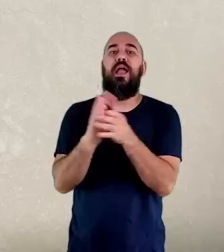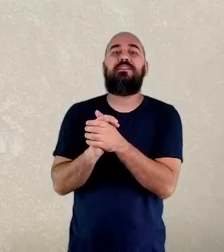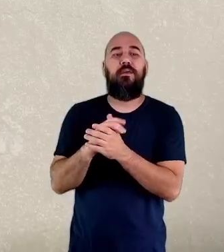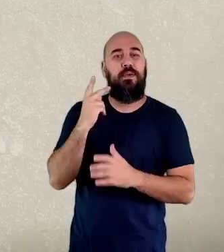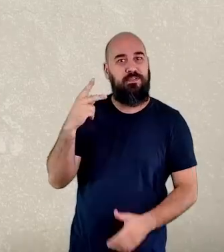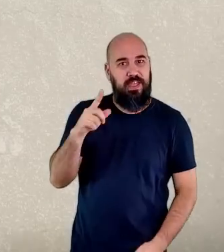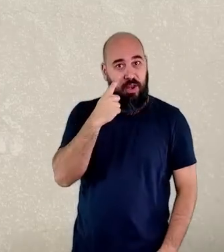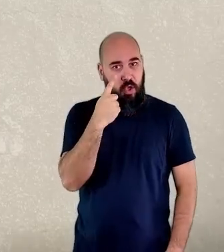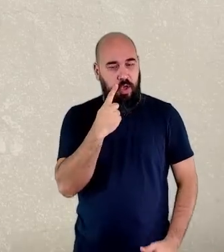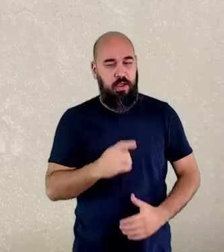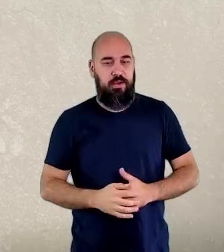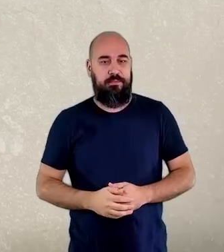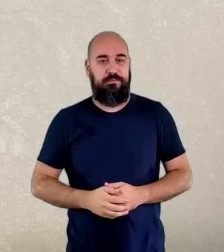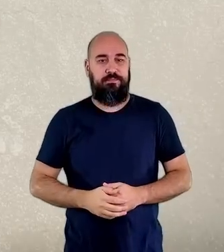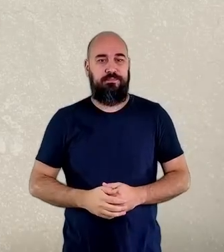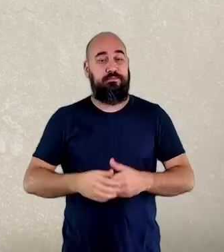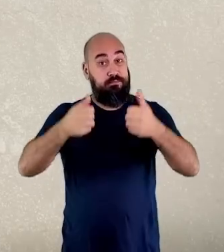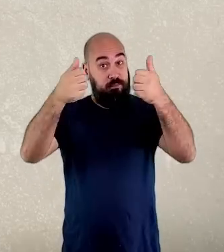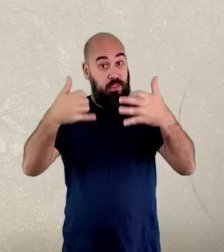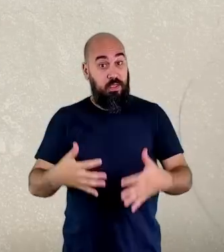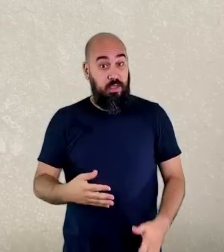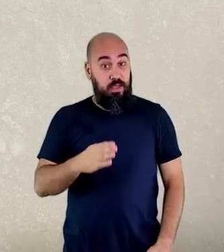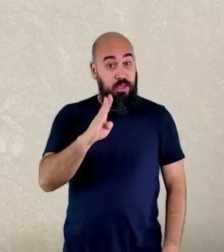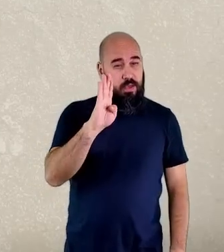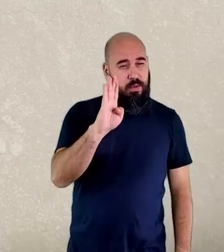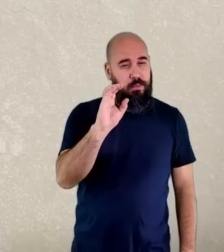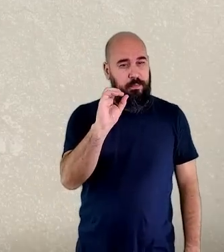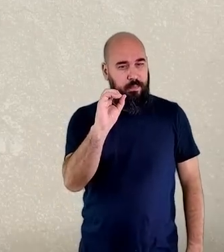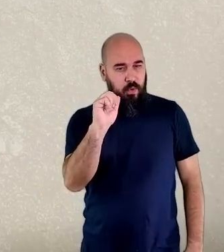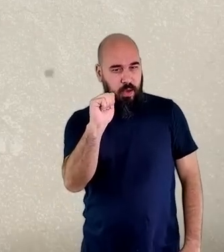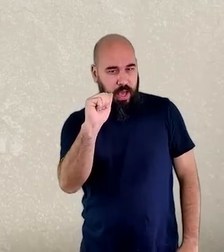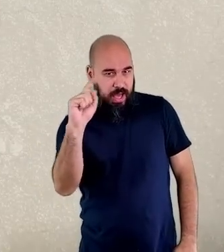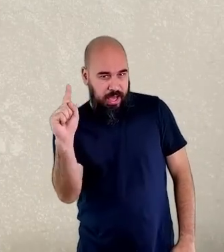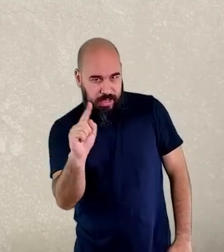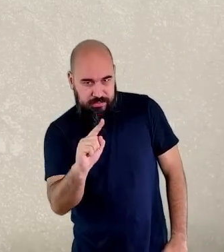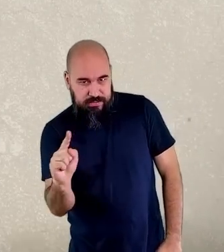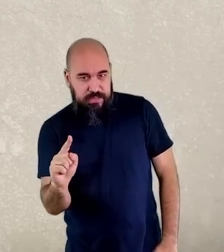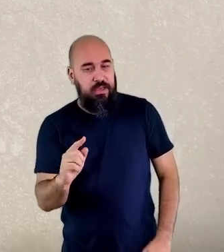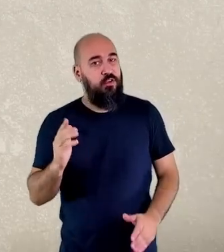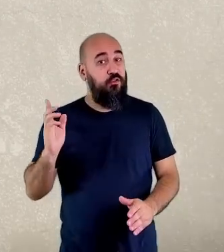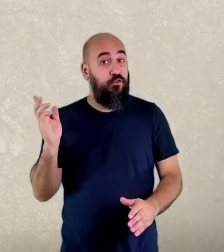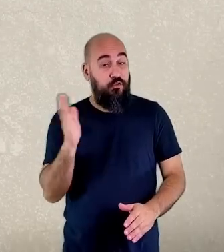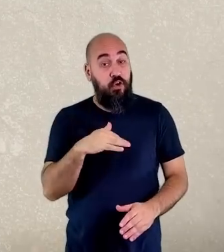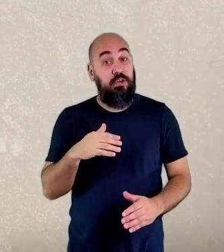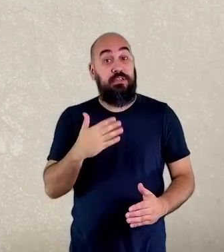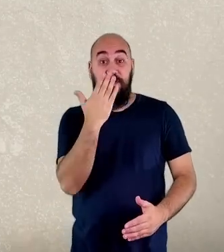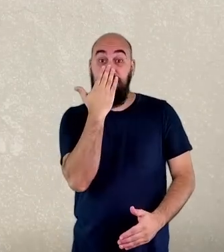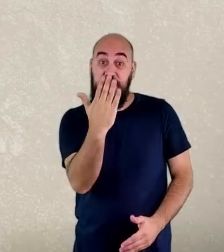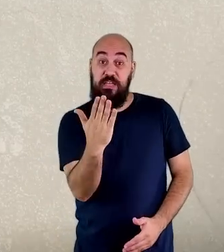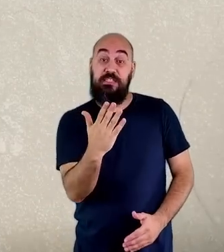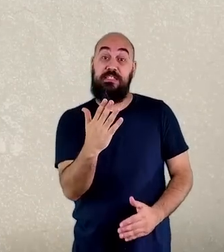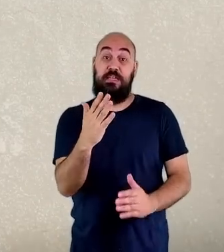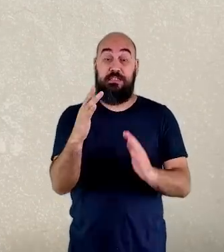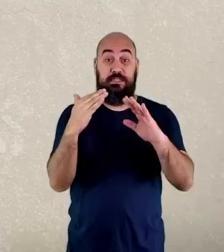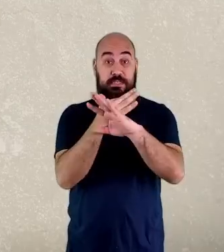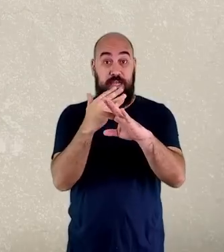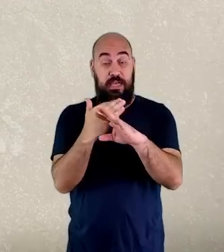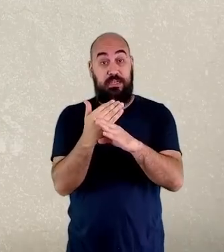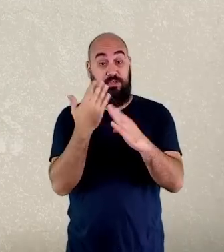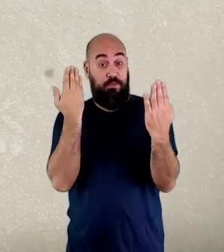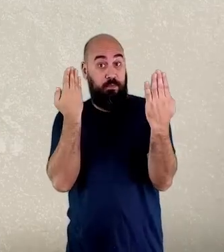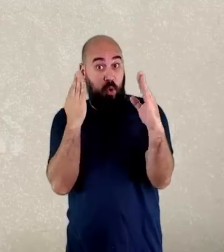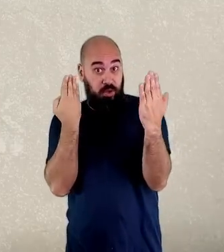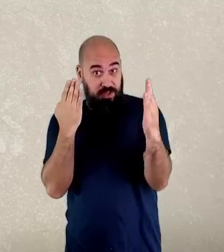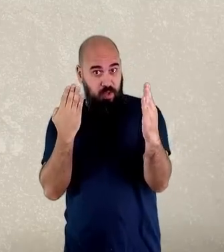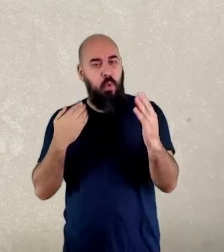Deus. Boaz, então, foi até o portão da cidade e sentou-se ali. Eis que o resgatador de